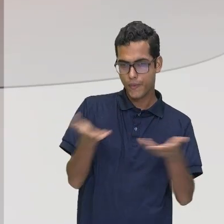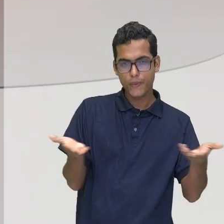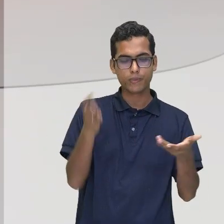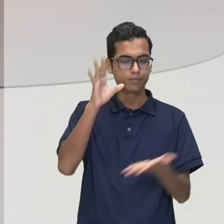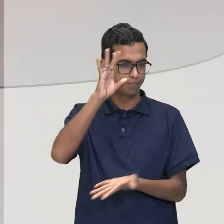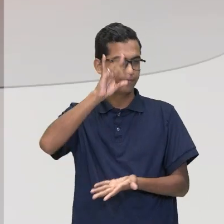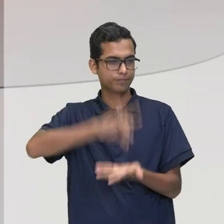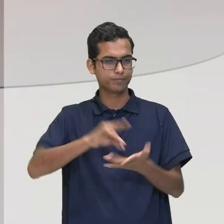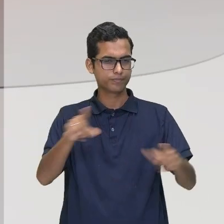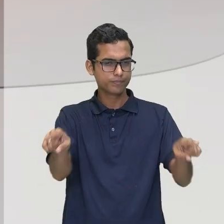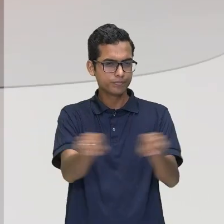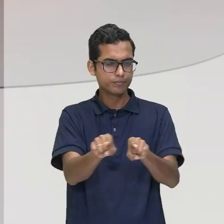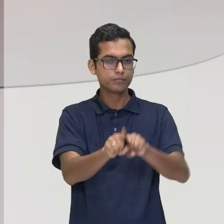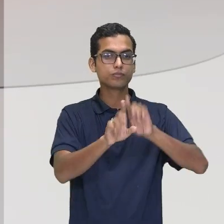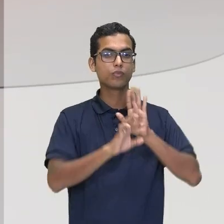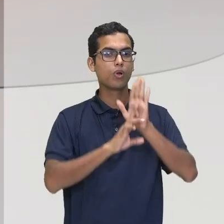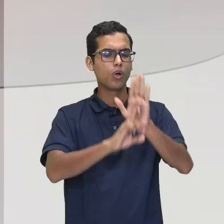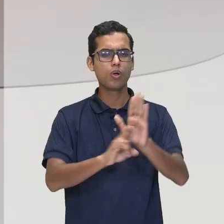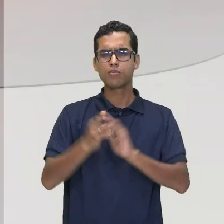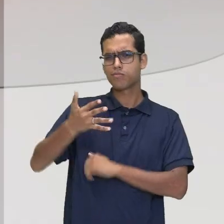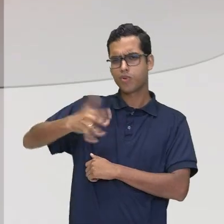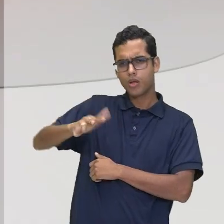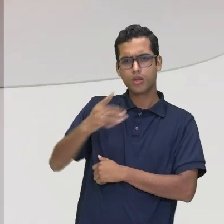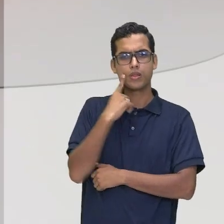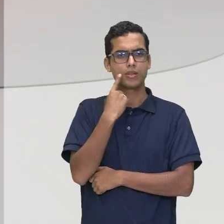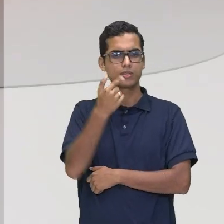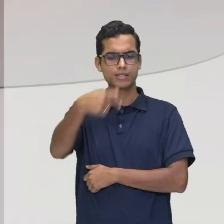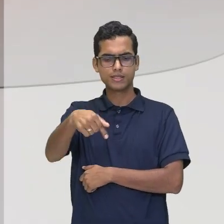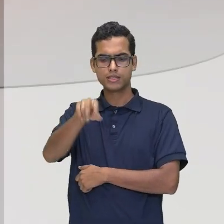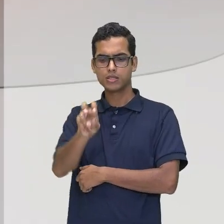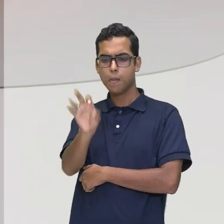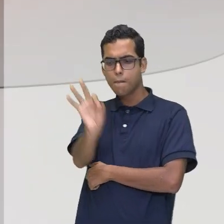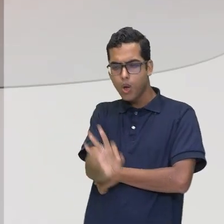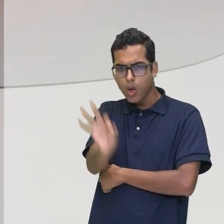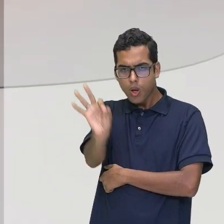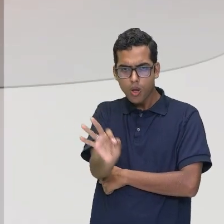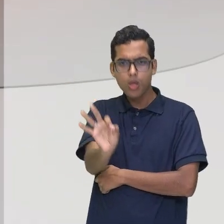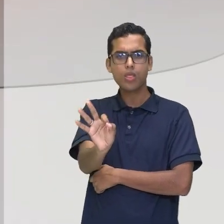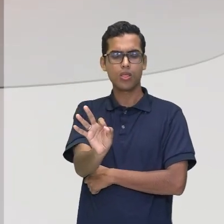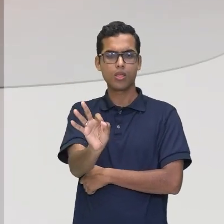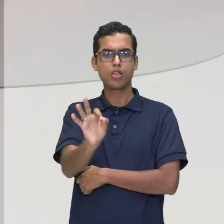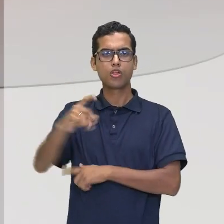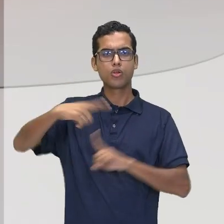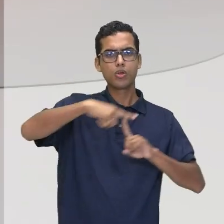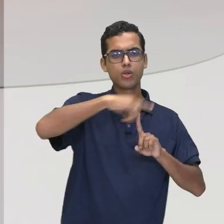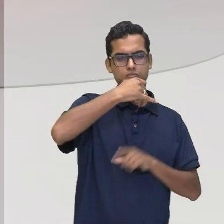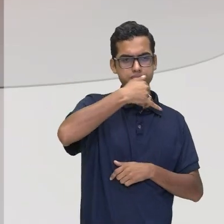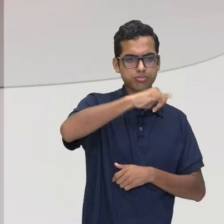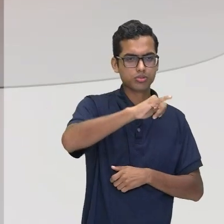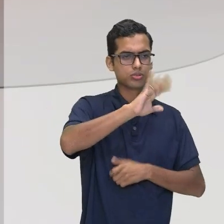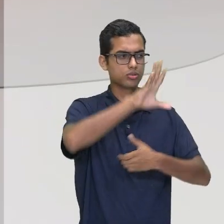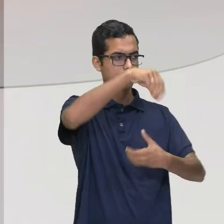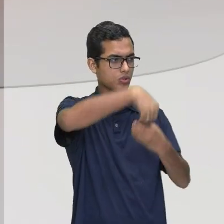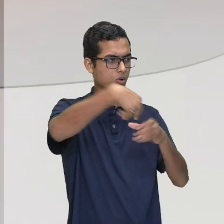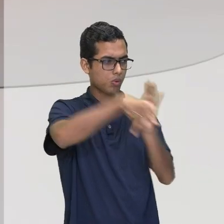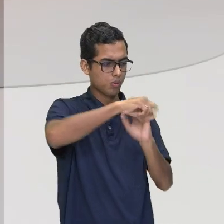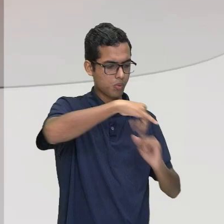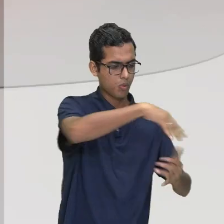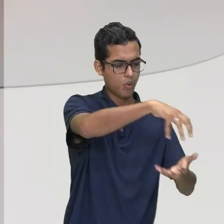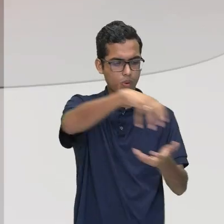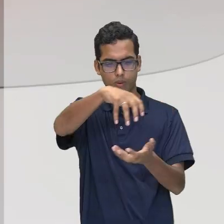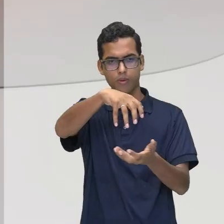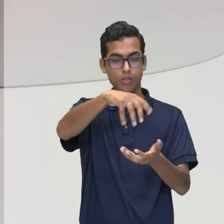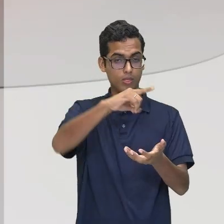ele representa aí por volta de 75% das reservas energéticas mundiais. E a gente encontra, por exemplo,